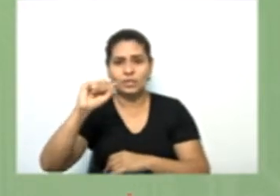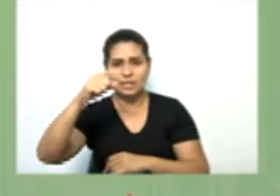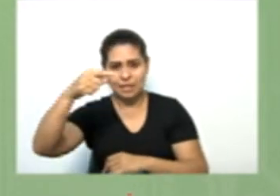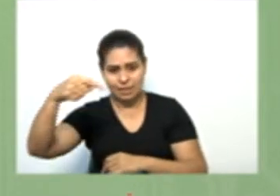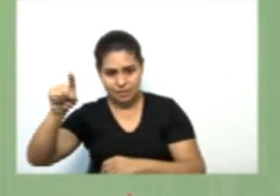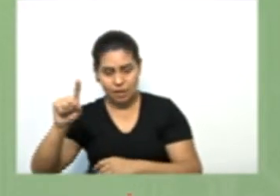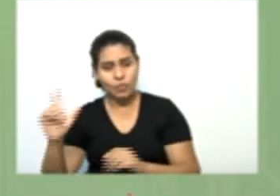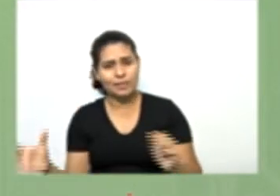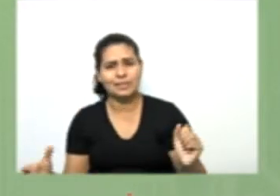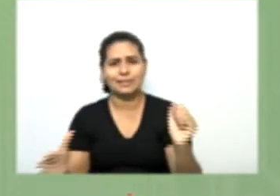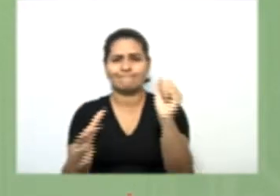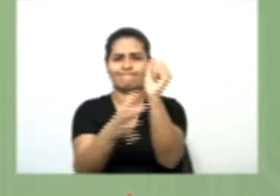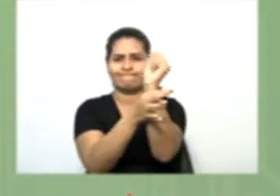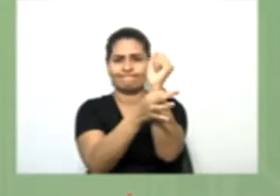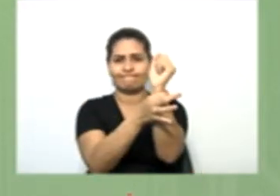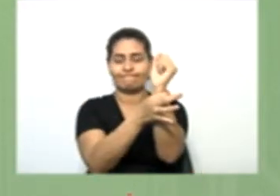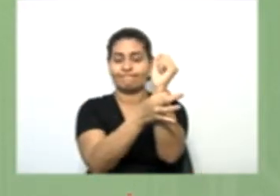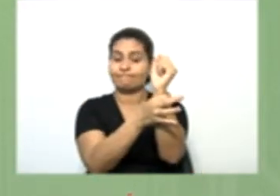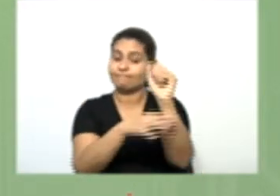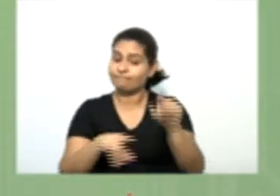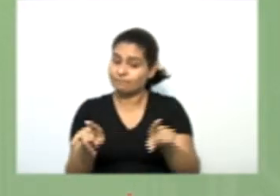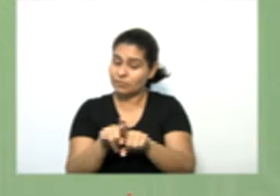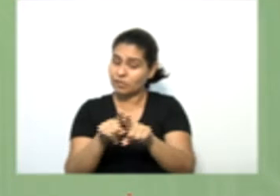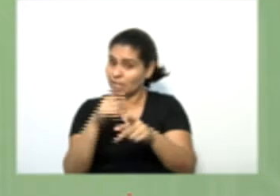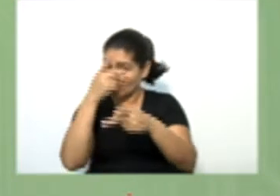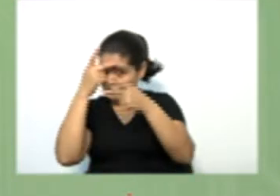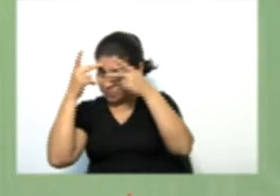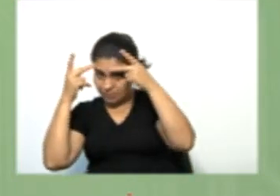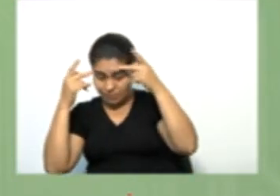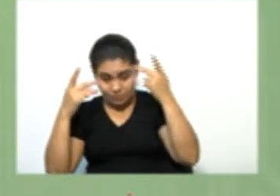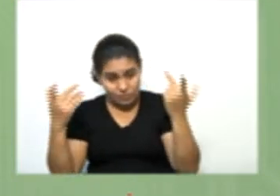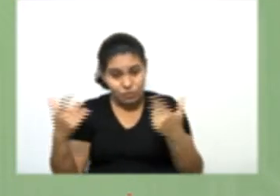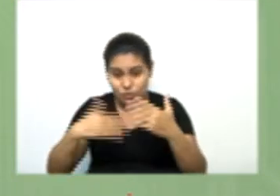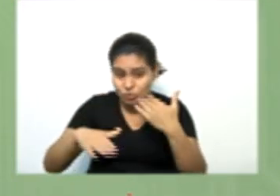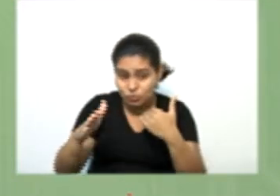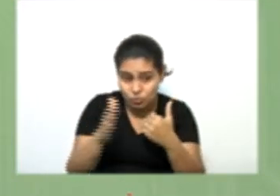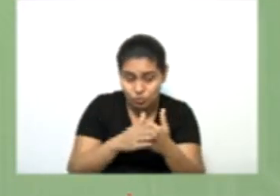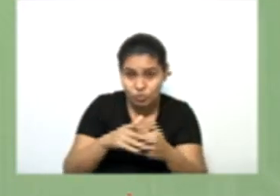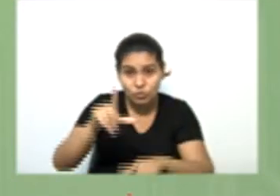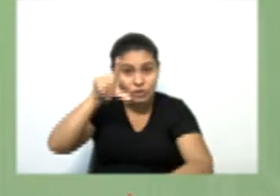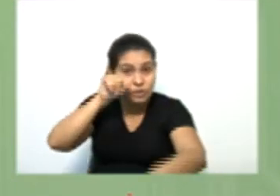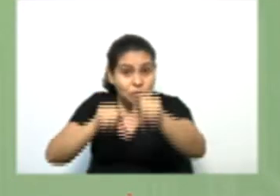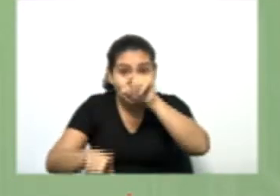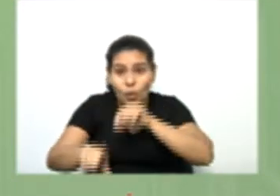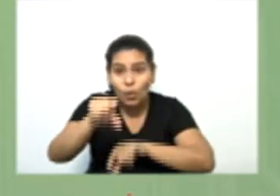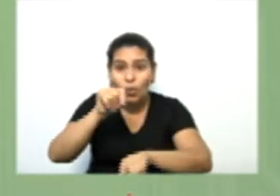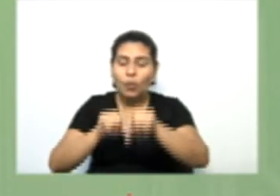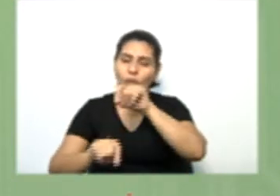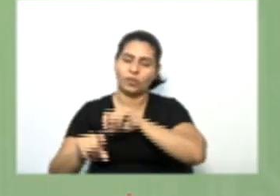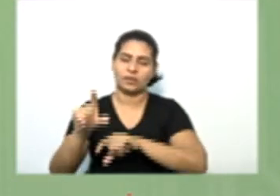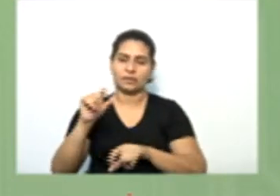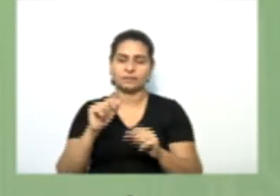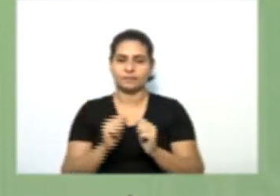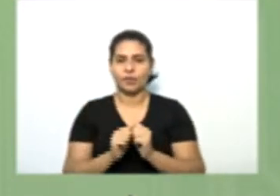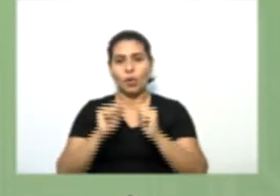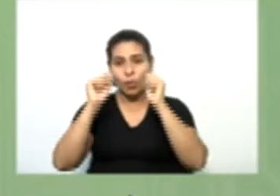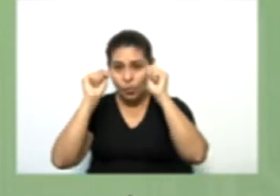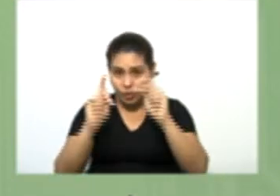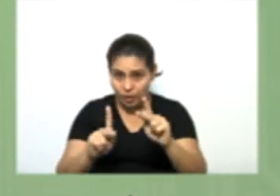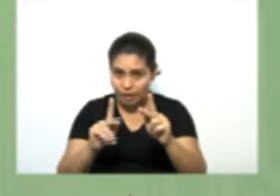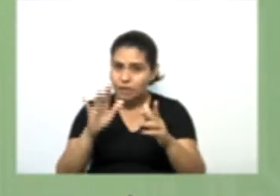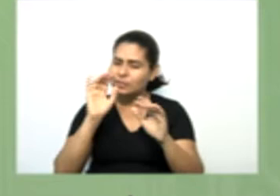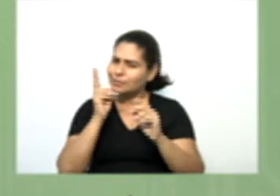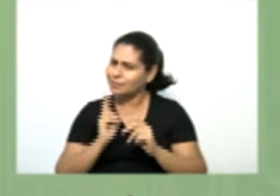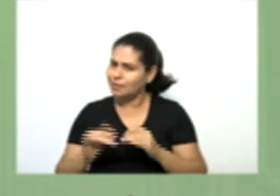proporcionar segurança, não é, aos processos de tomada de decisão. Ok? Eu